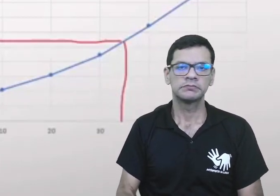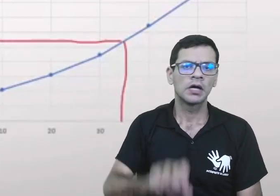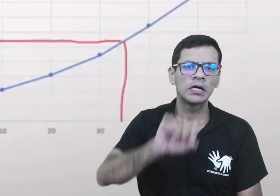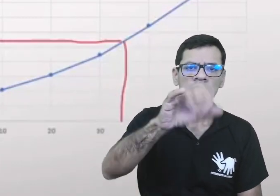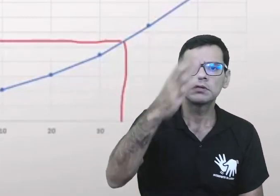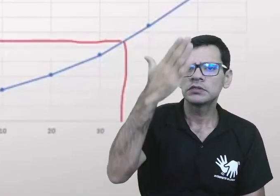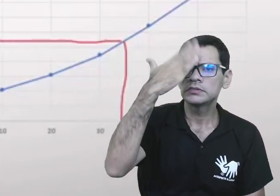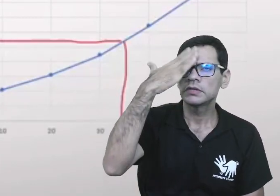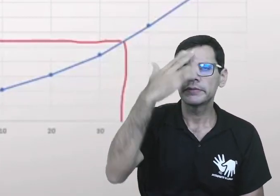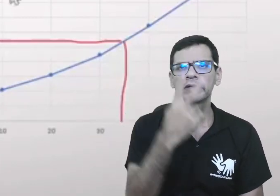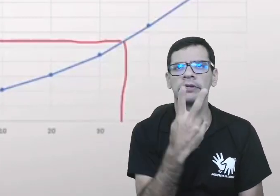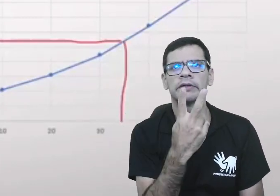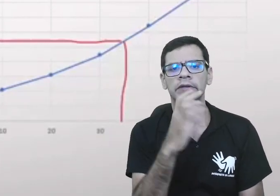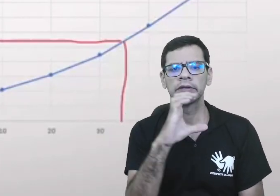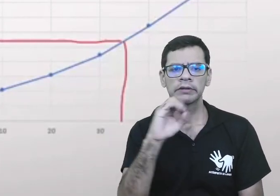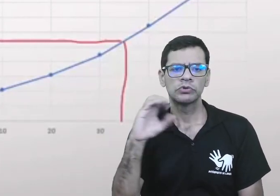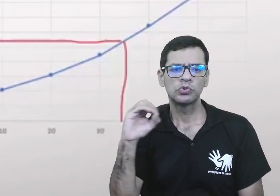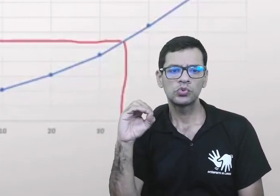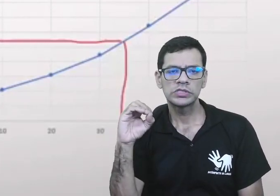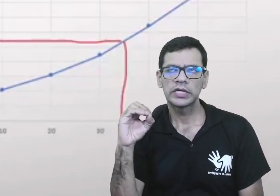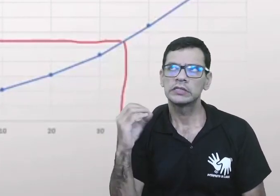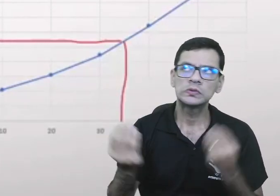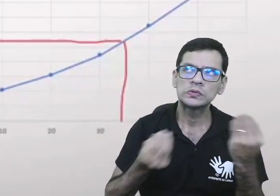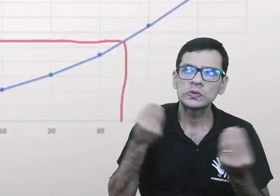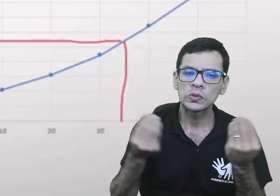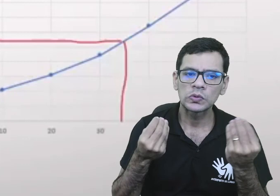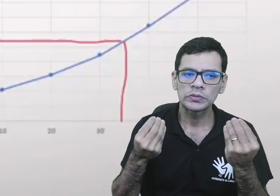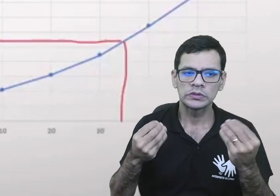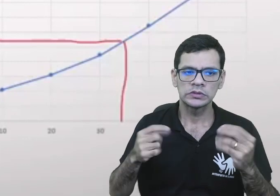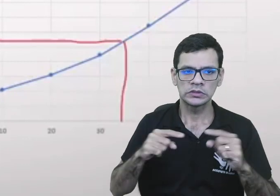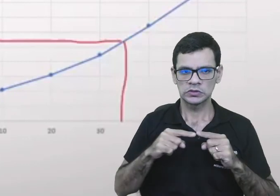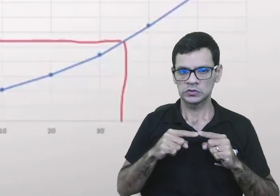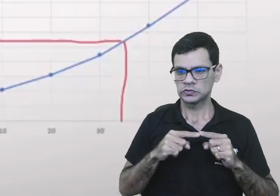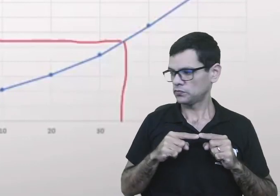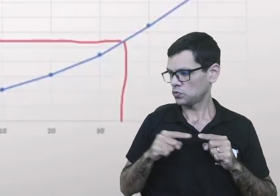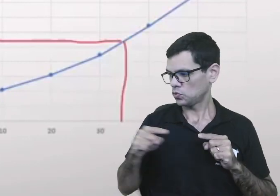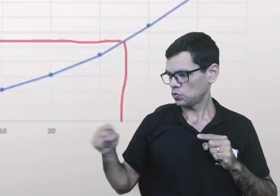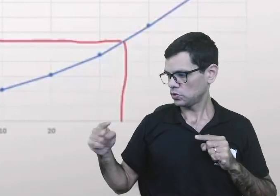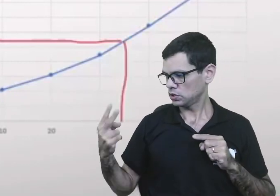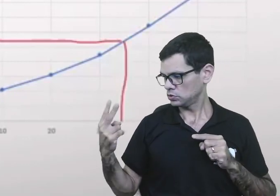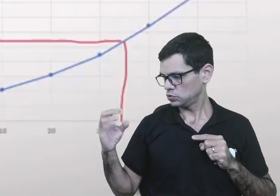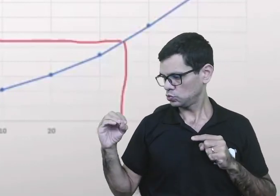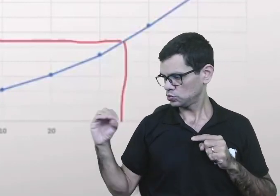em 200? Daí se eu quiser saber em 200, eu venho aqui, ó, fazer um